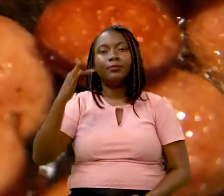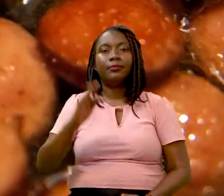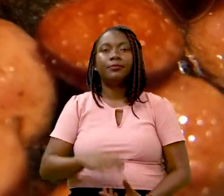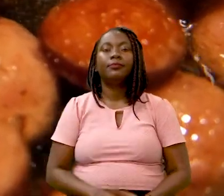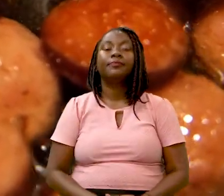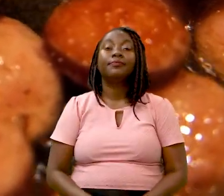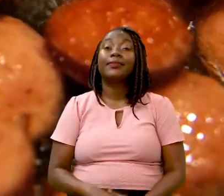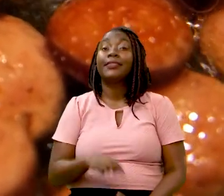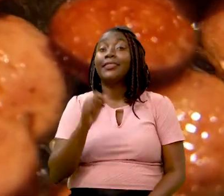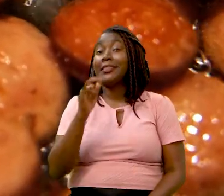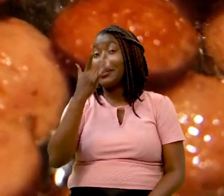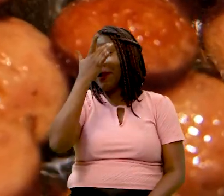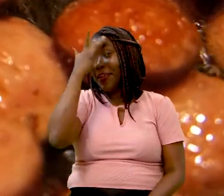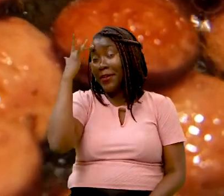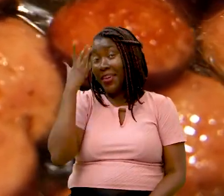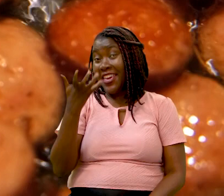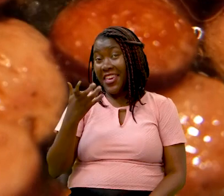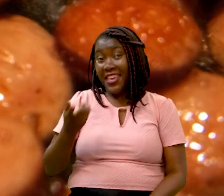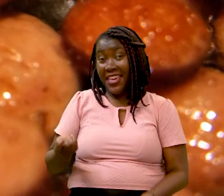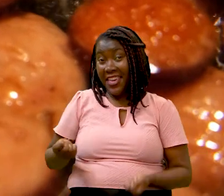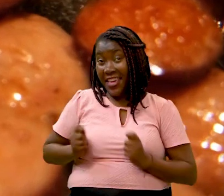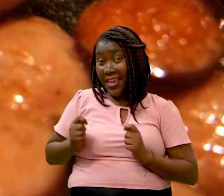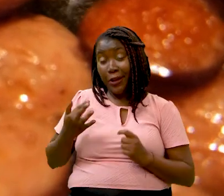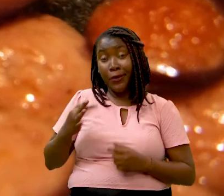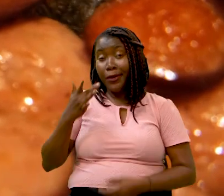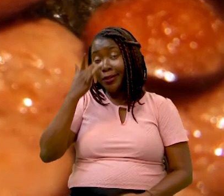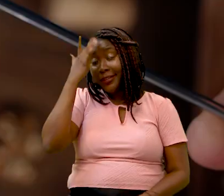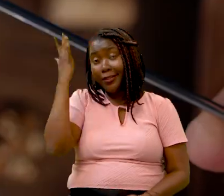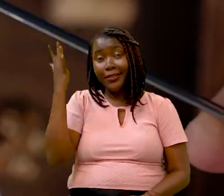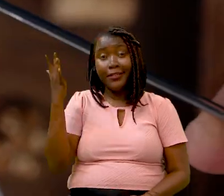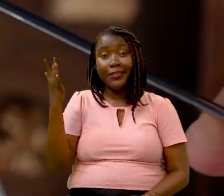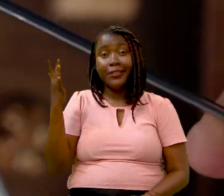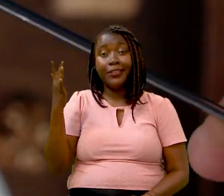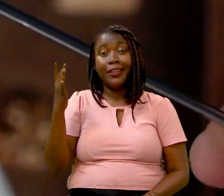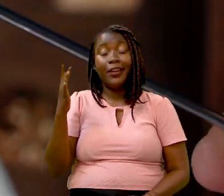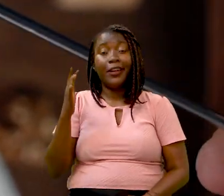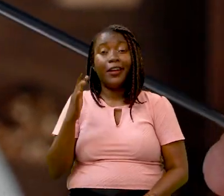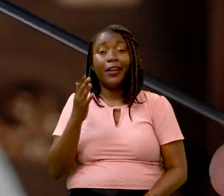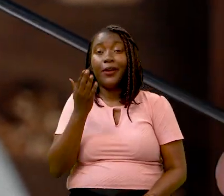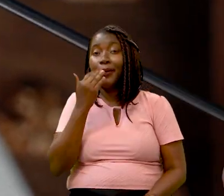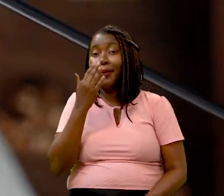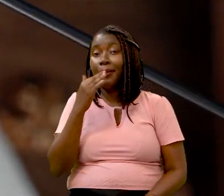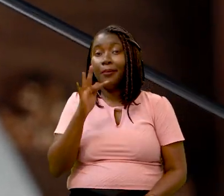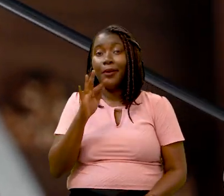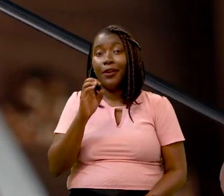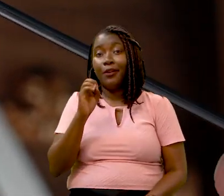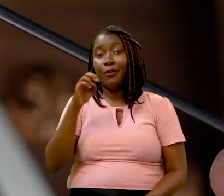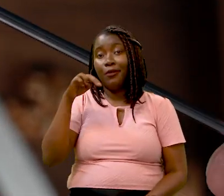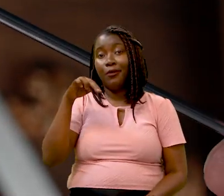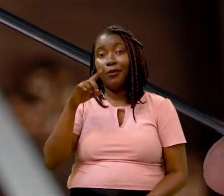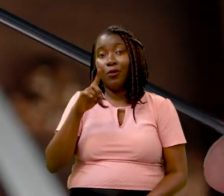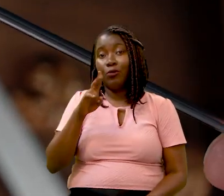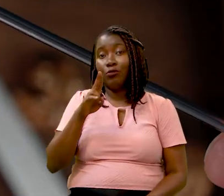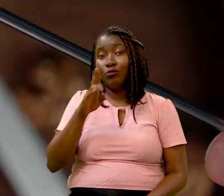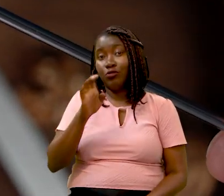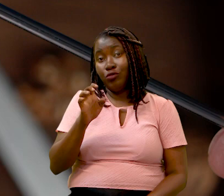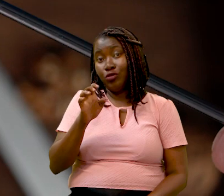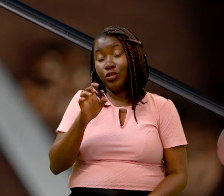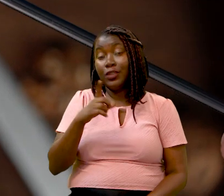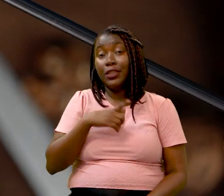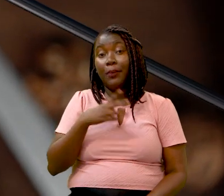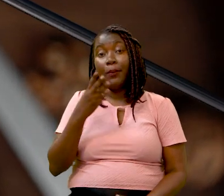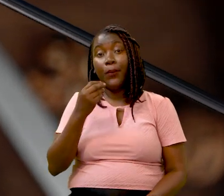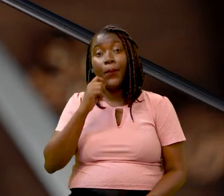E se a pessoa quer ter dor, é muito simples, é comer um fondue, porque no fondue a gente tem muito pão, muito queijo e